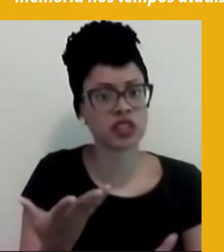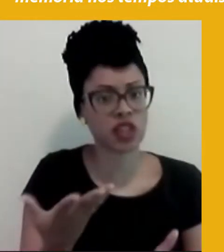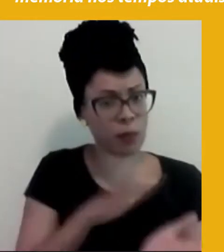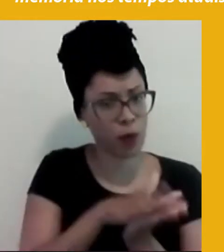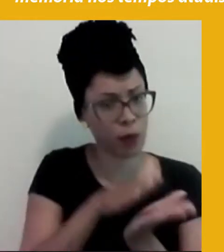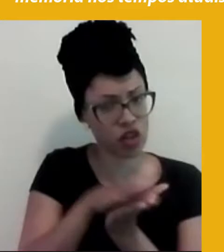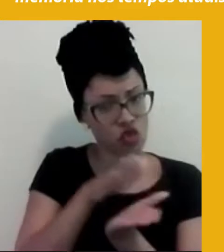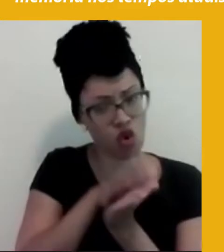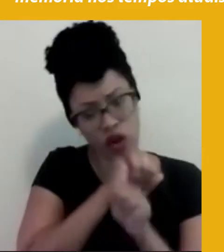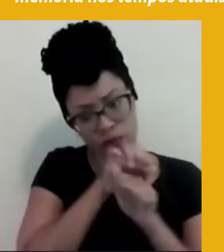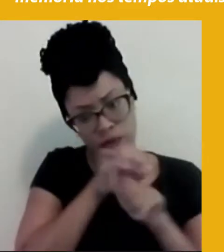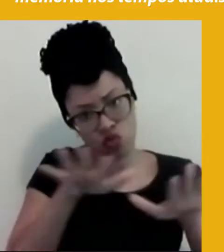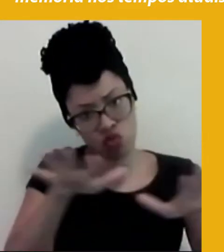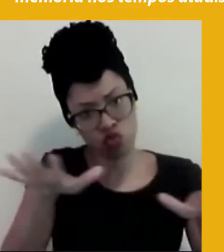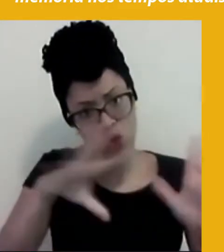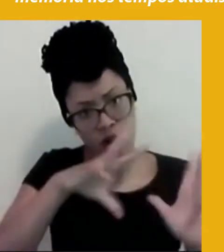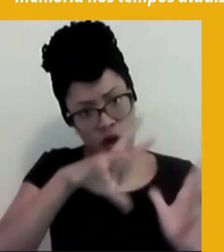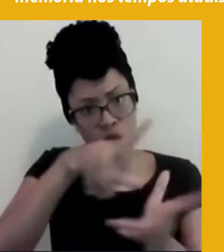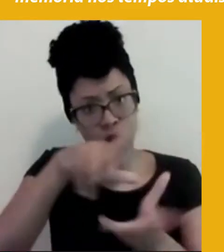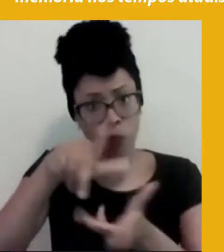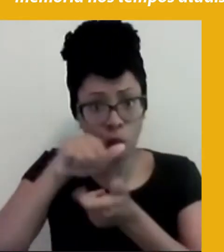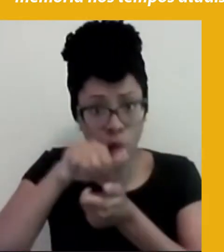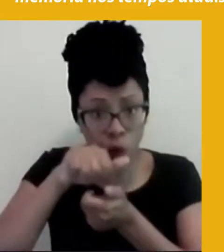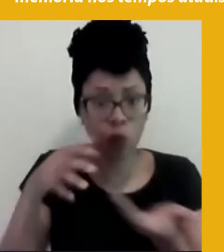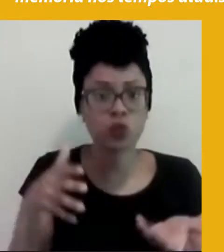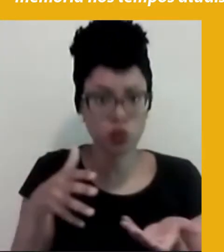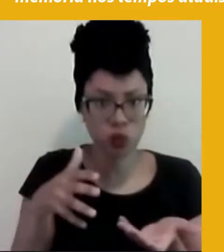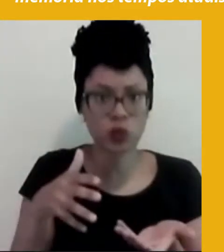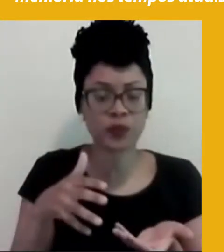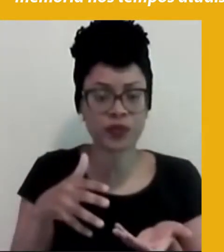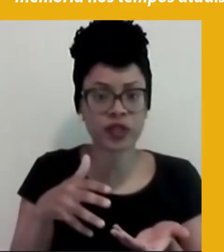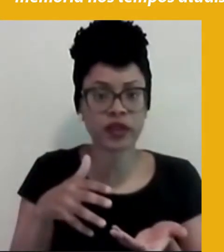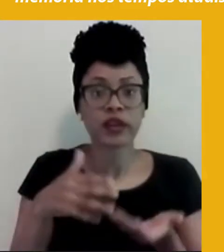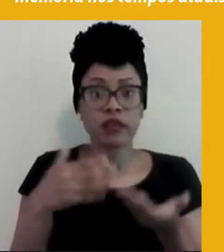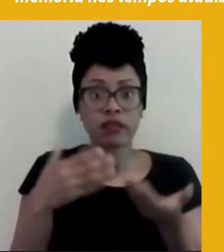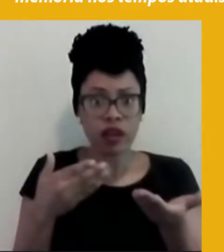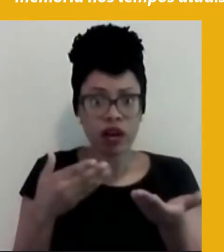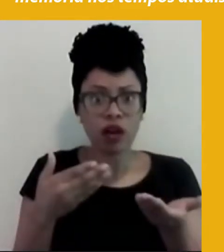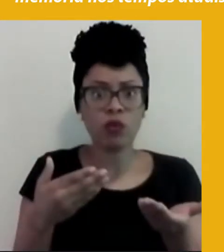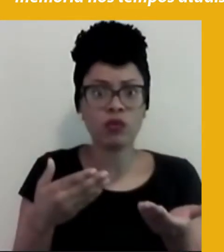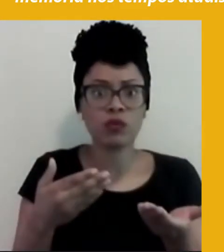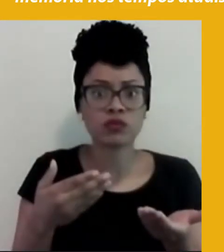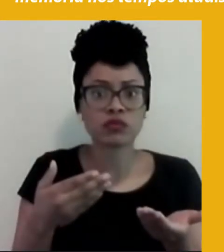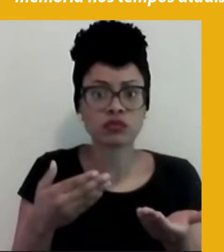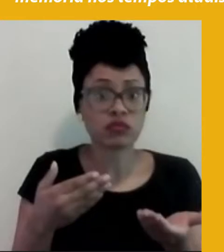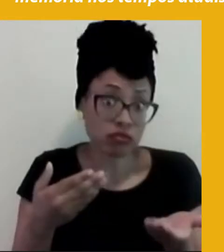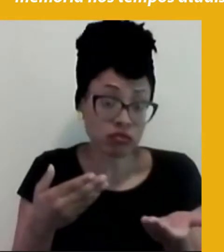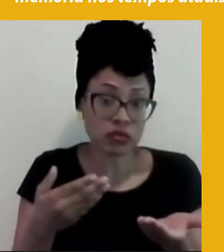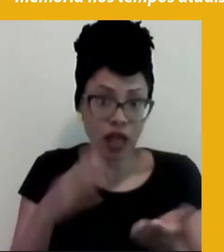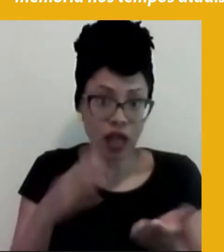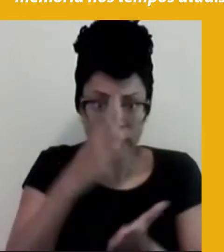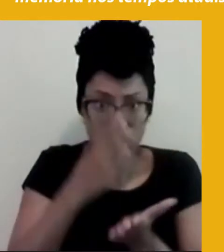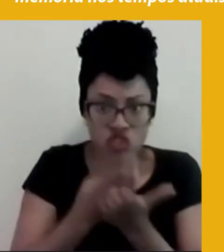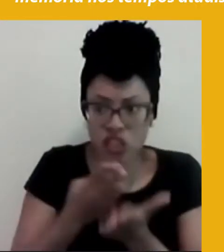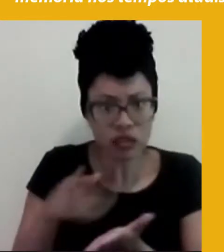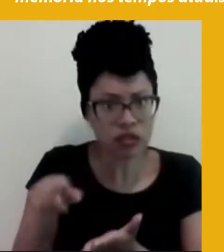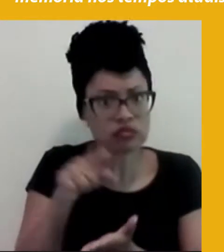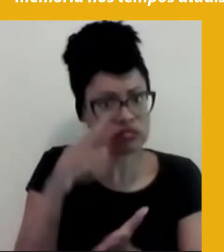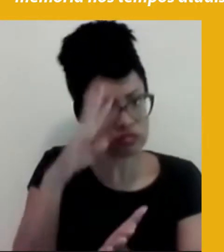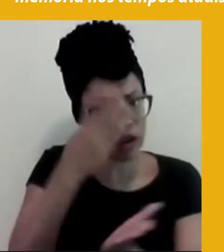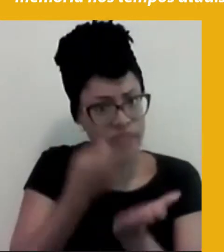criação do Instituto, do Estatuto de Museus, e a crença de que os museus deveriam se multiplicar para que eles multiplicassem